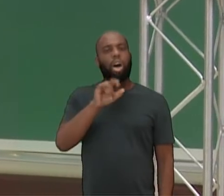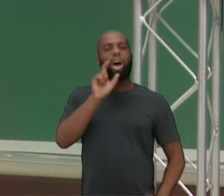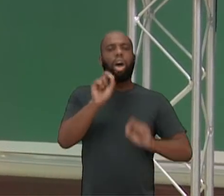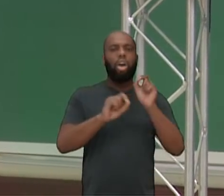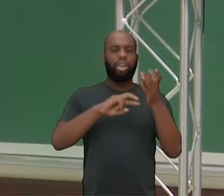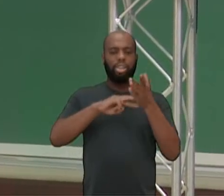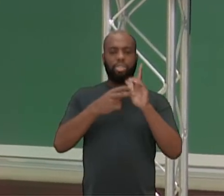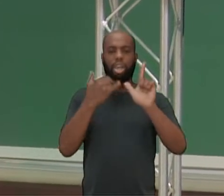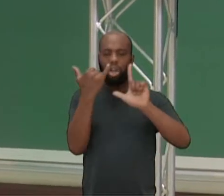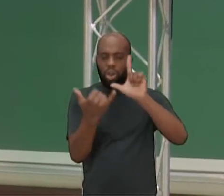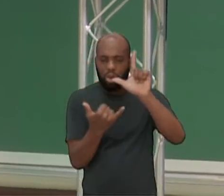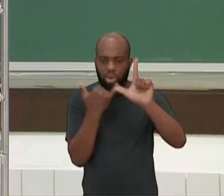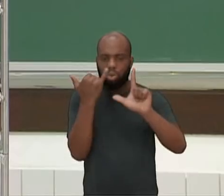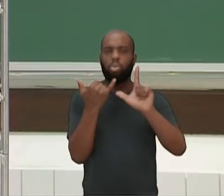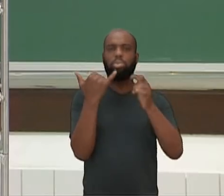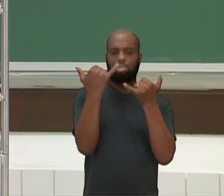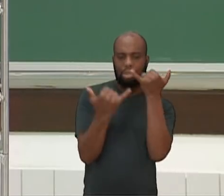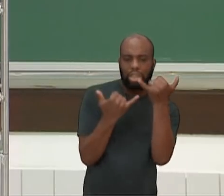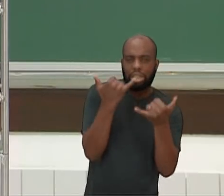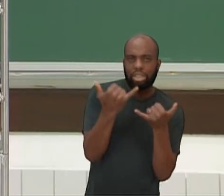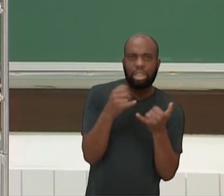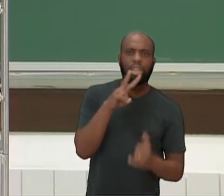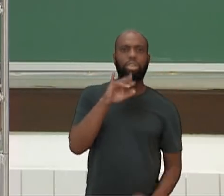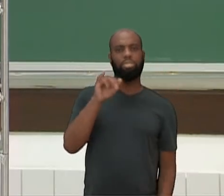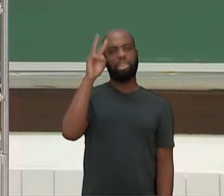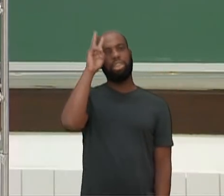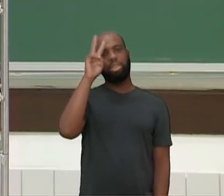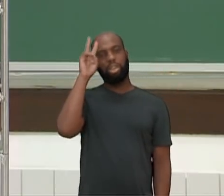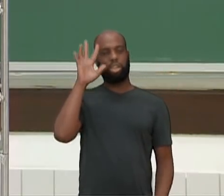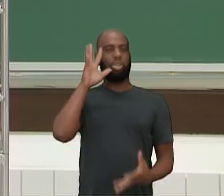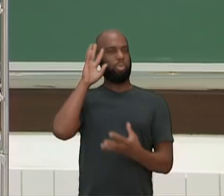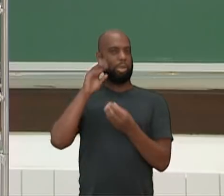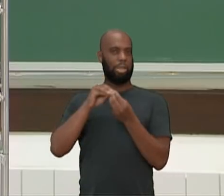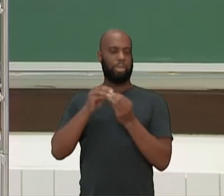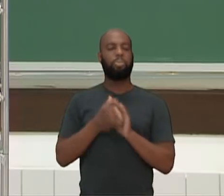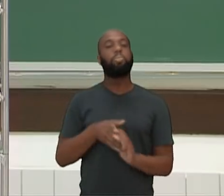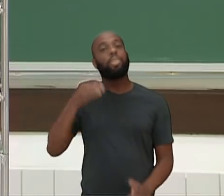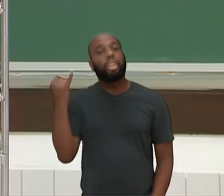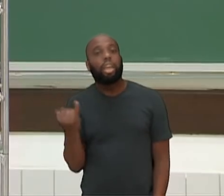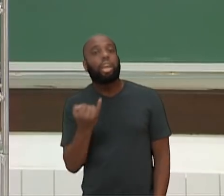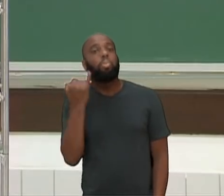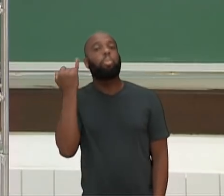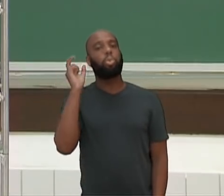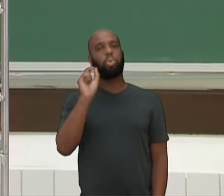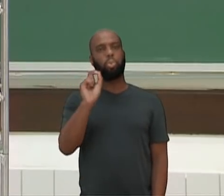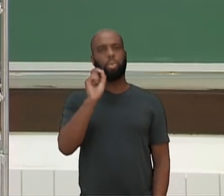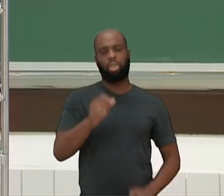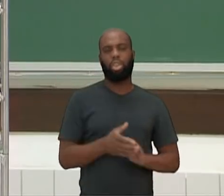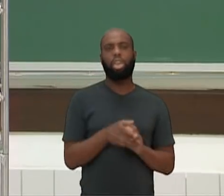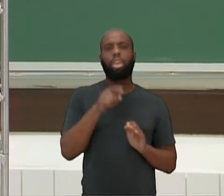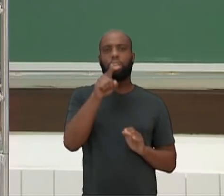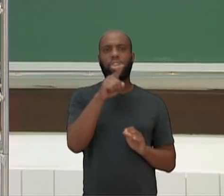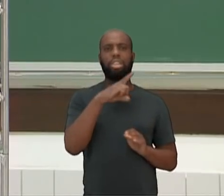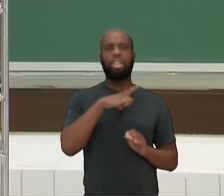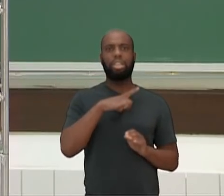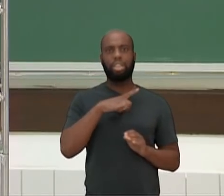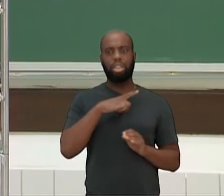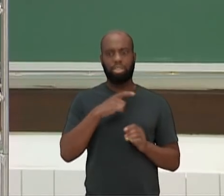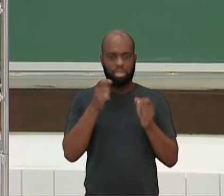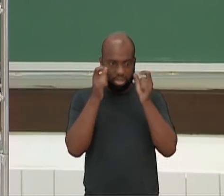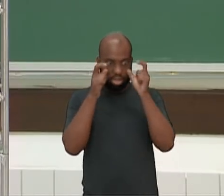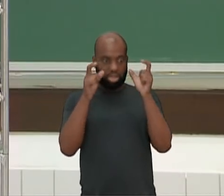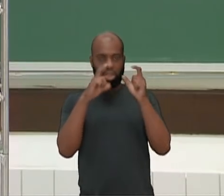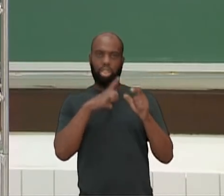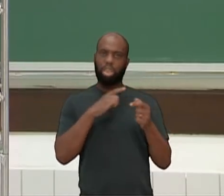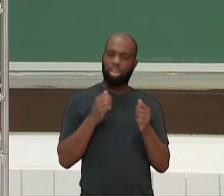lúdico, as brincadeiras que a gente fez lá, você já vai entender. Então, é importante você estar ligado, você estar acompanhando